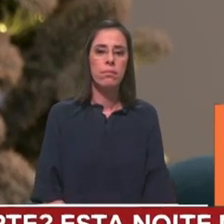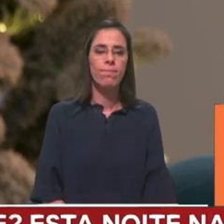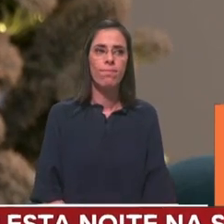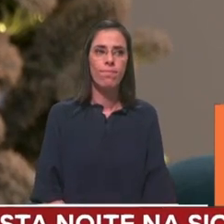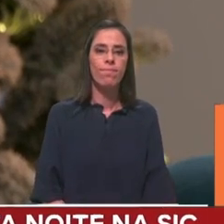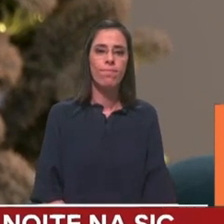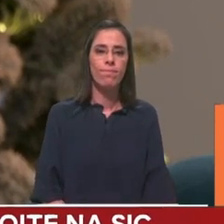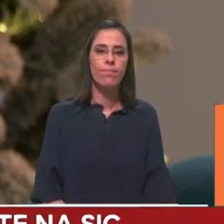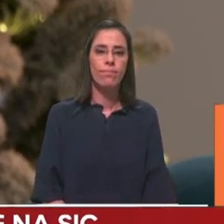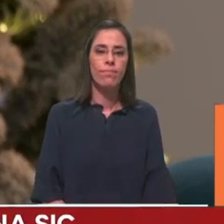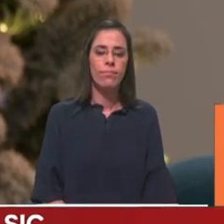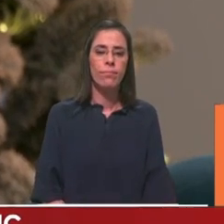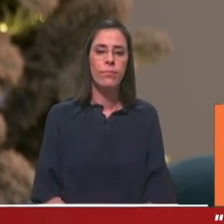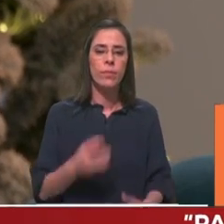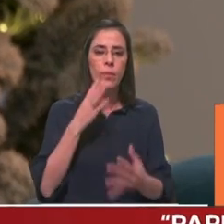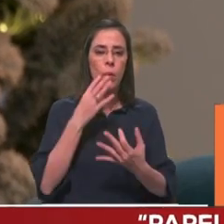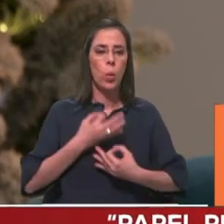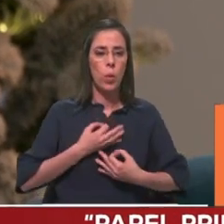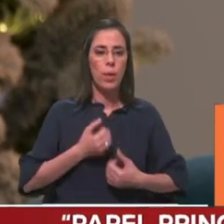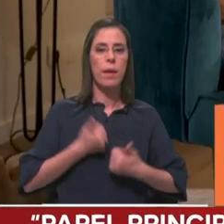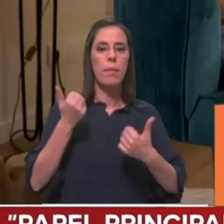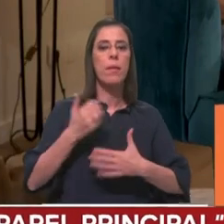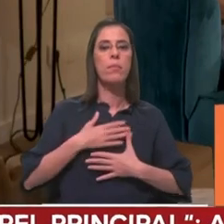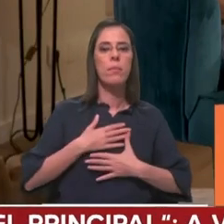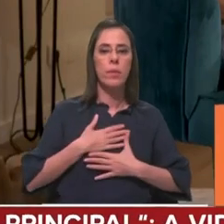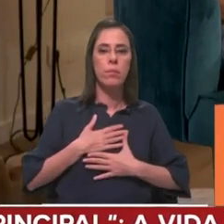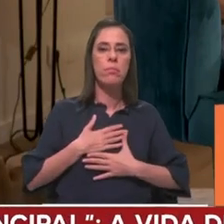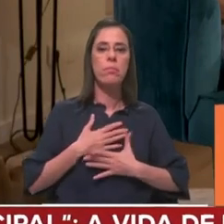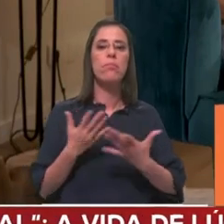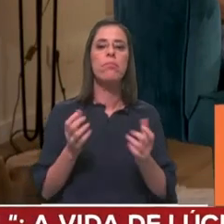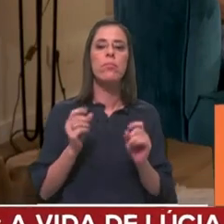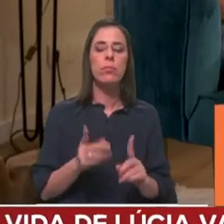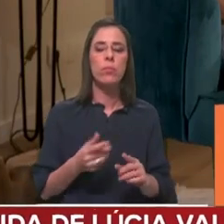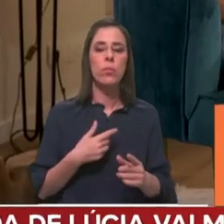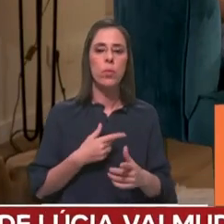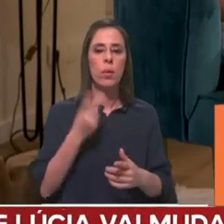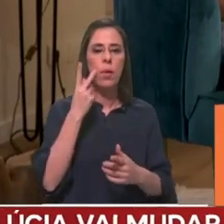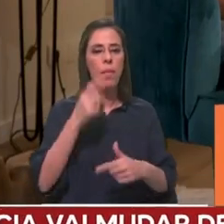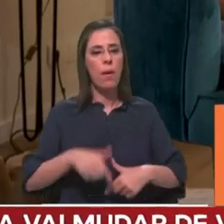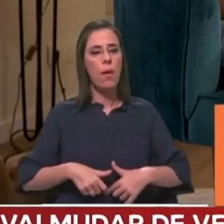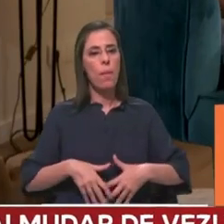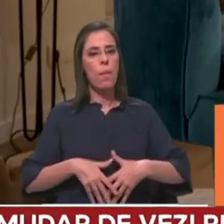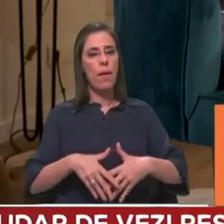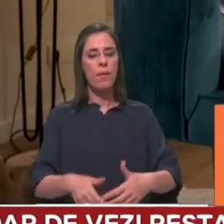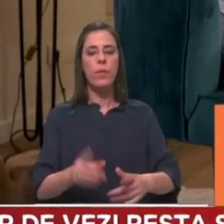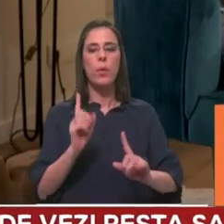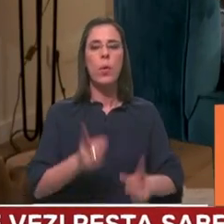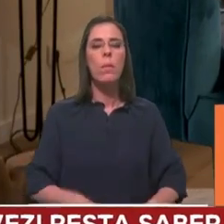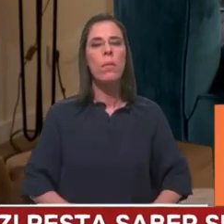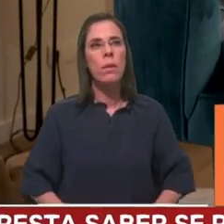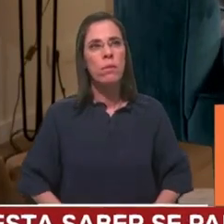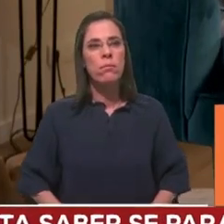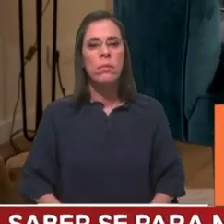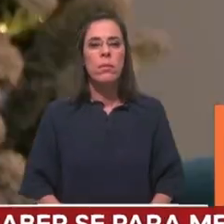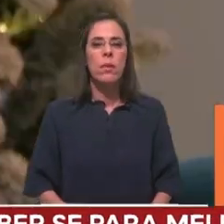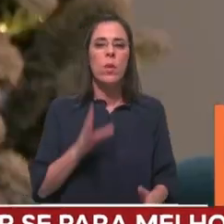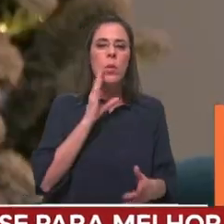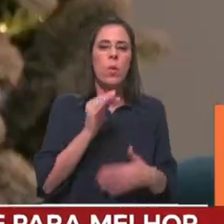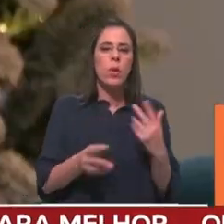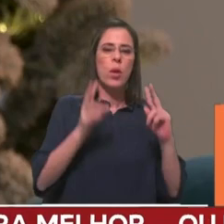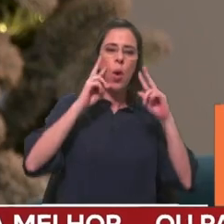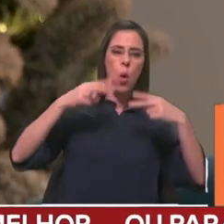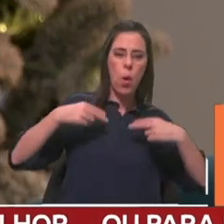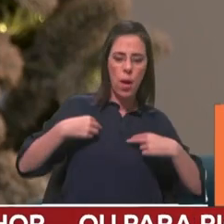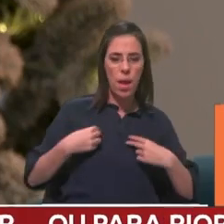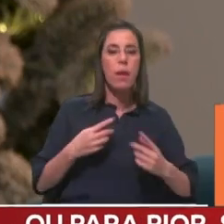E que passei a cuidar bem de mim, ok? Porque estou a gerar uma vida e que começo. Eu não sei se é olhar para